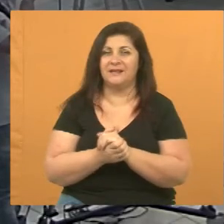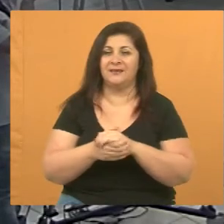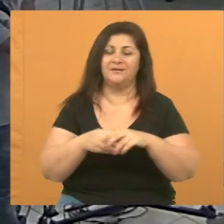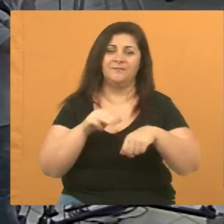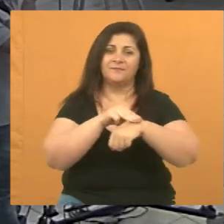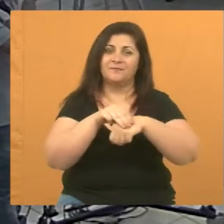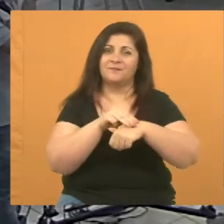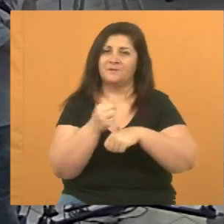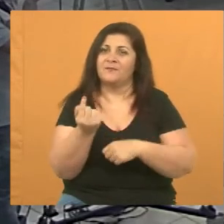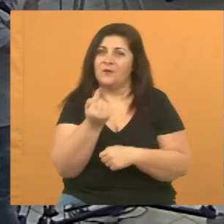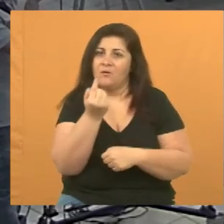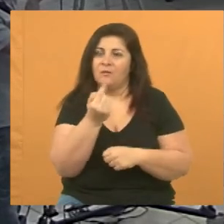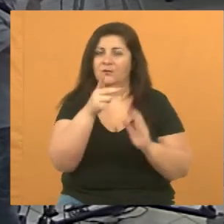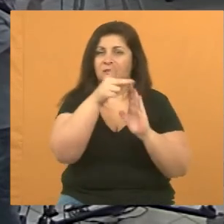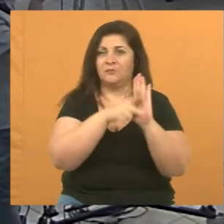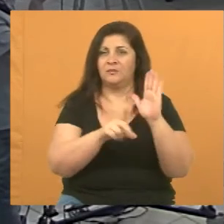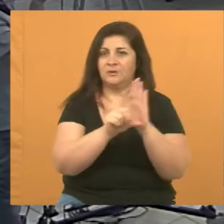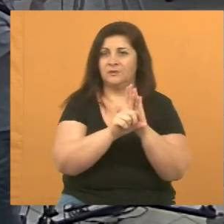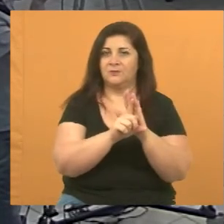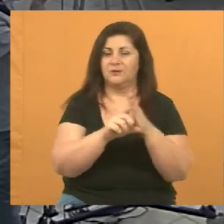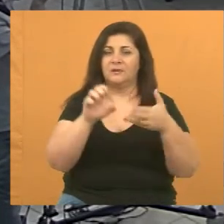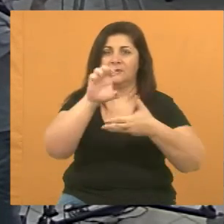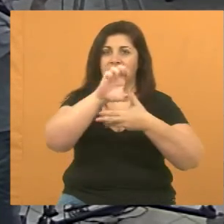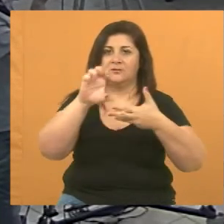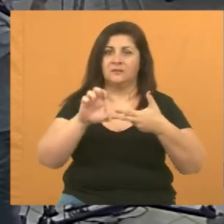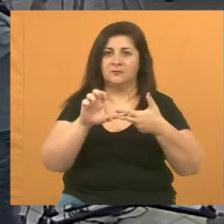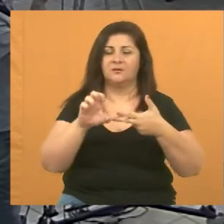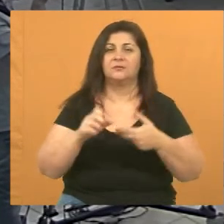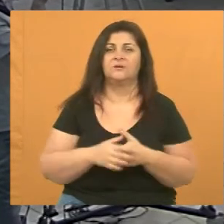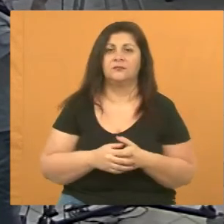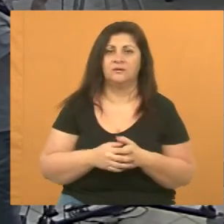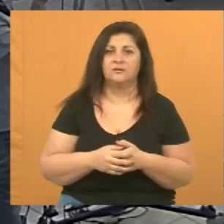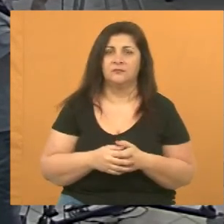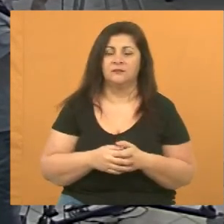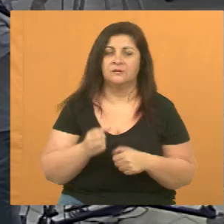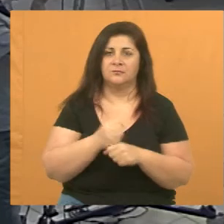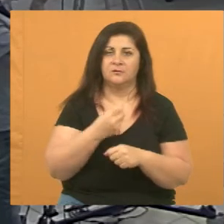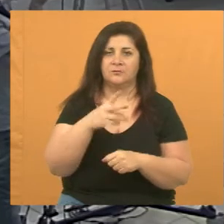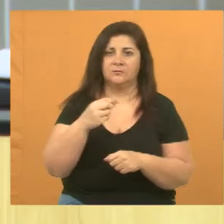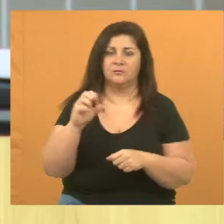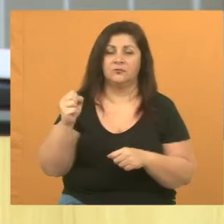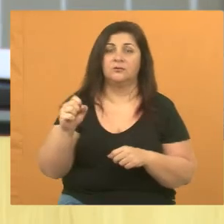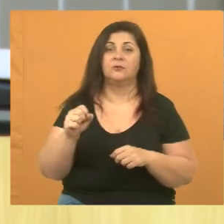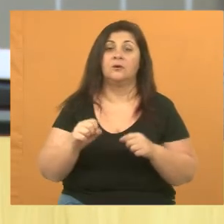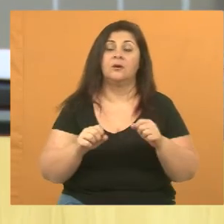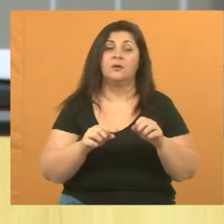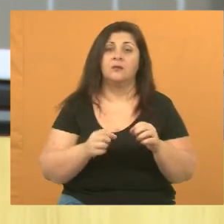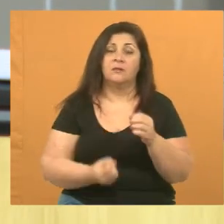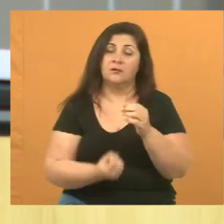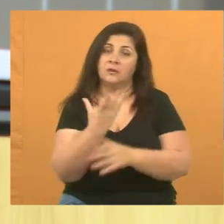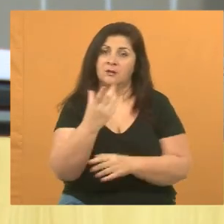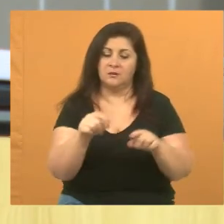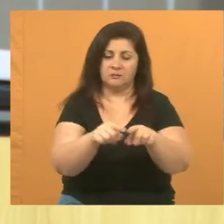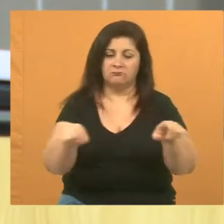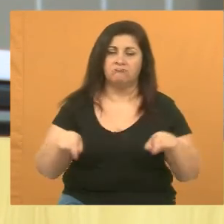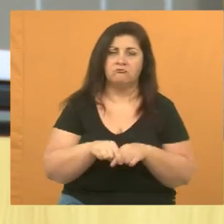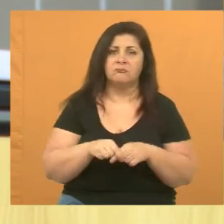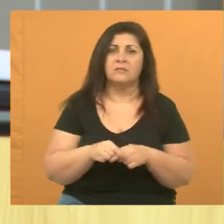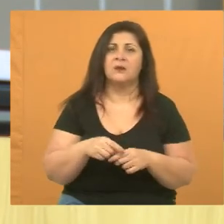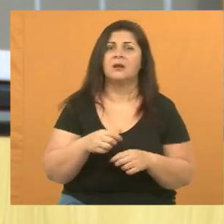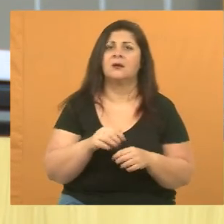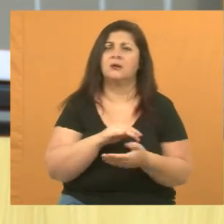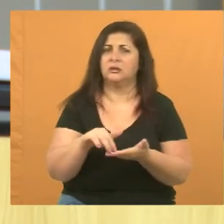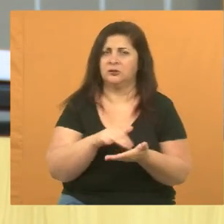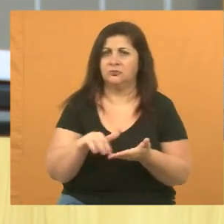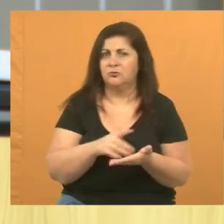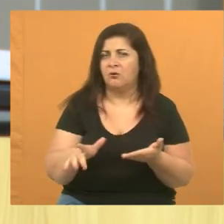Discussão única do projeto de lei do Executivo número 21 de 2018, cria o escritório técnico para a construção de moradias